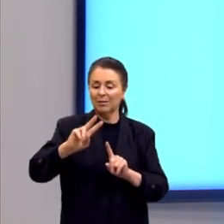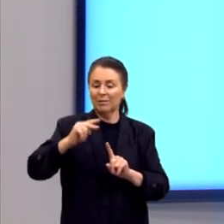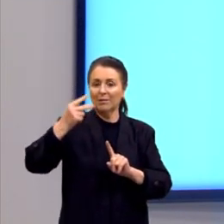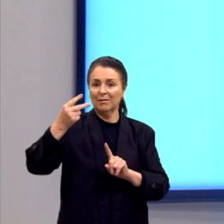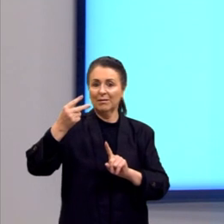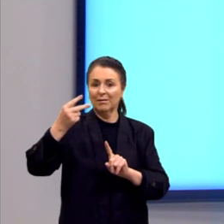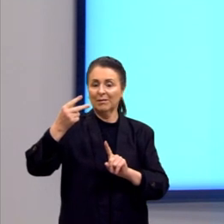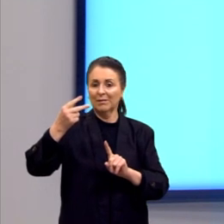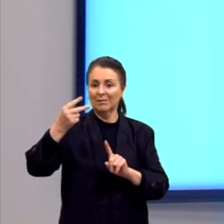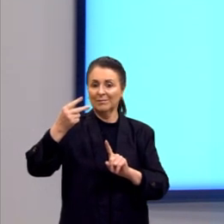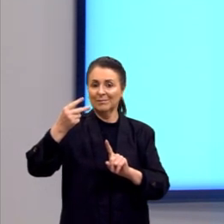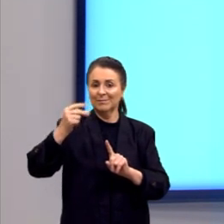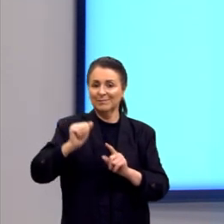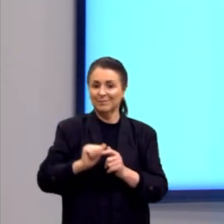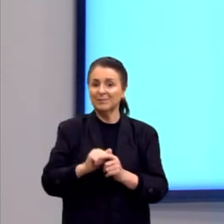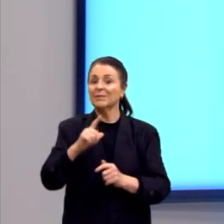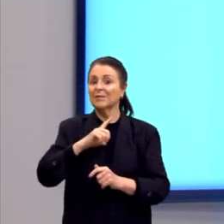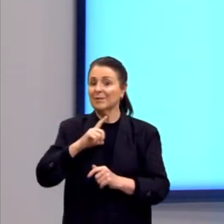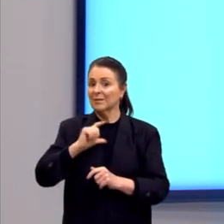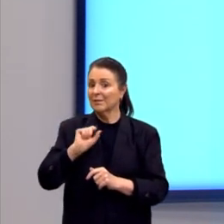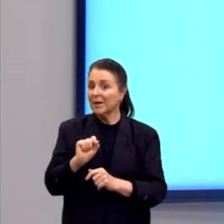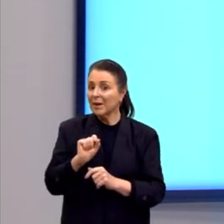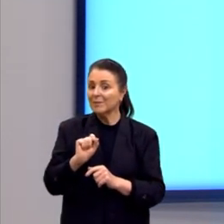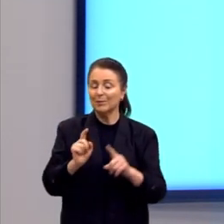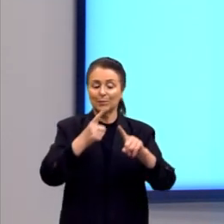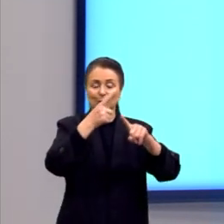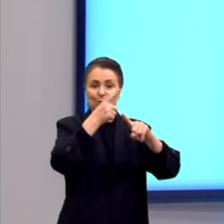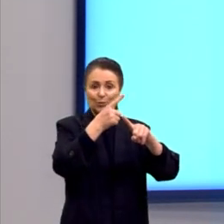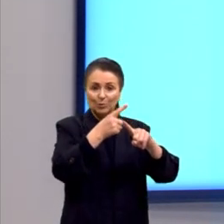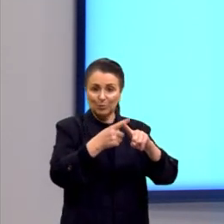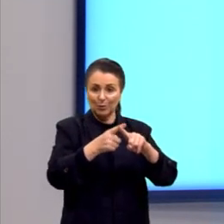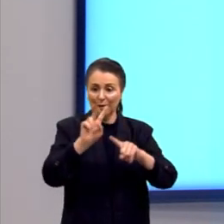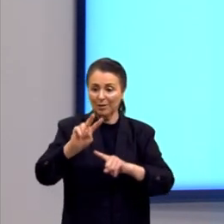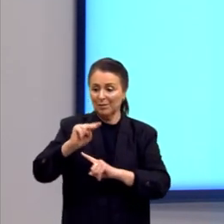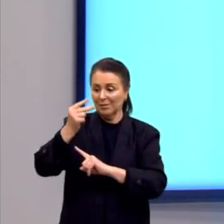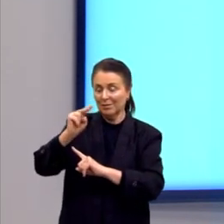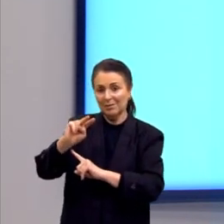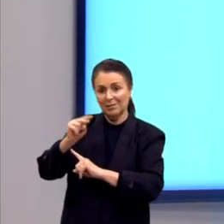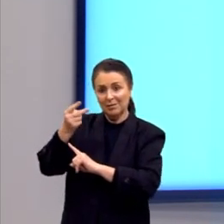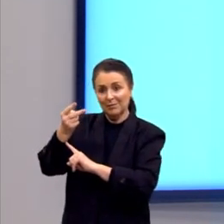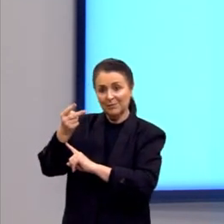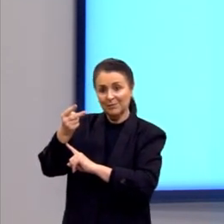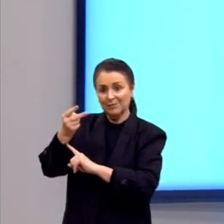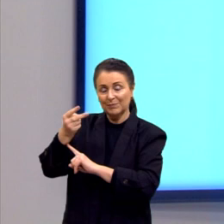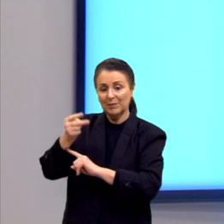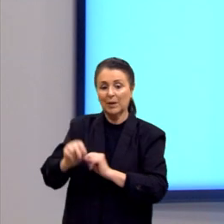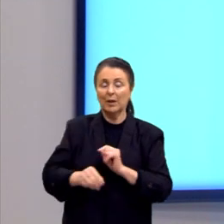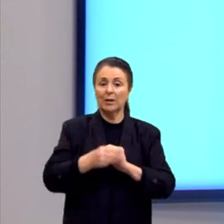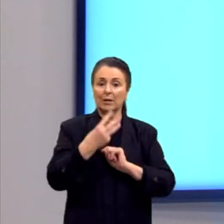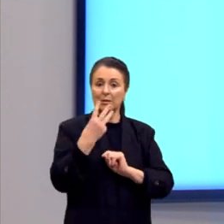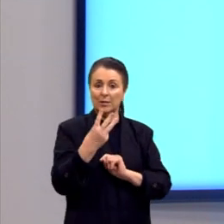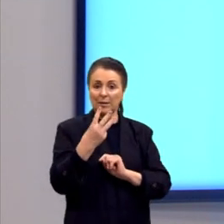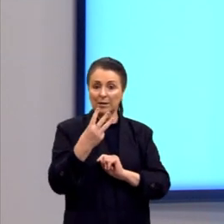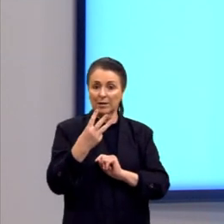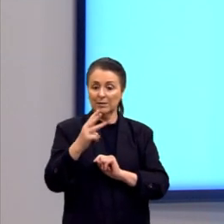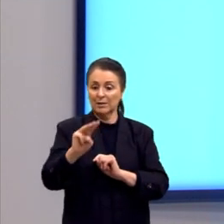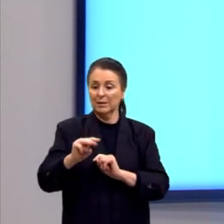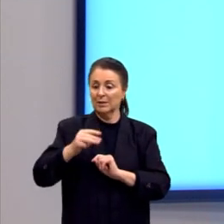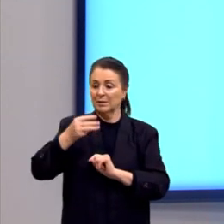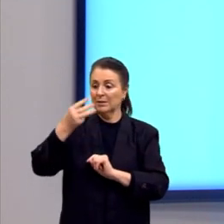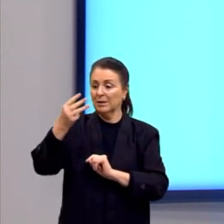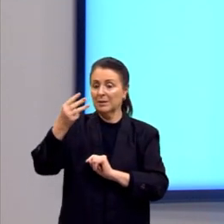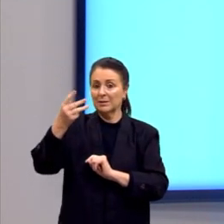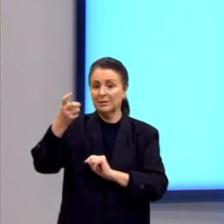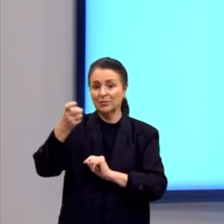né o expoente de expoente nós multiplicamos os expoentes Então seria três elevado a